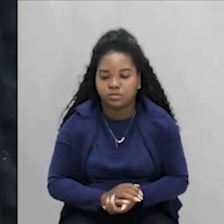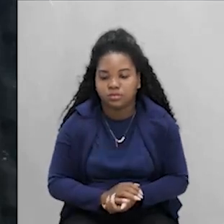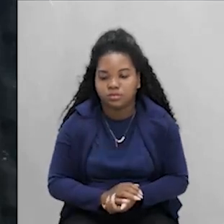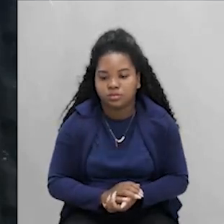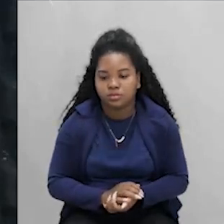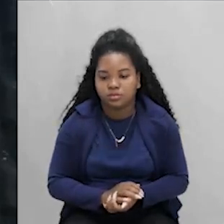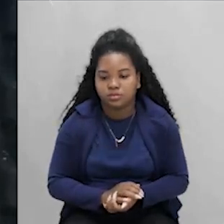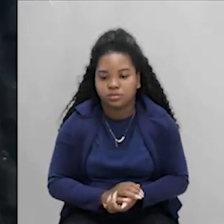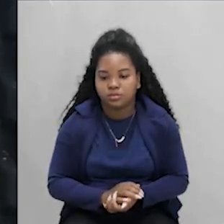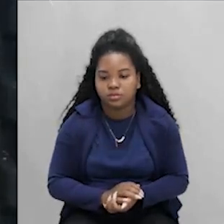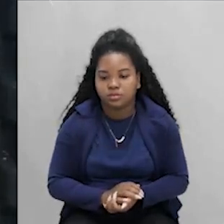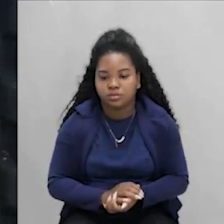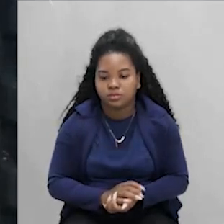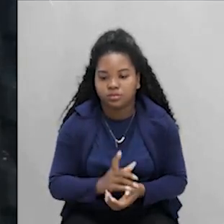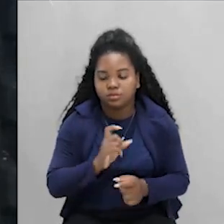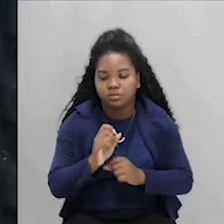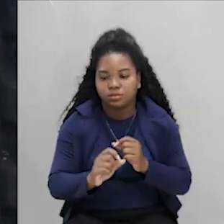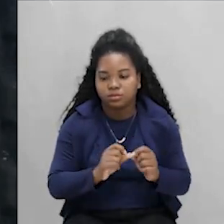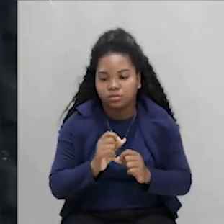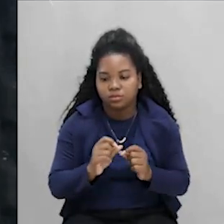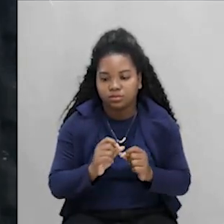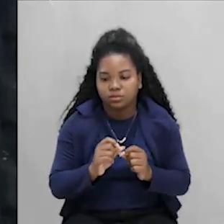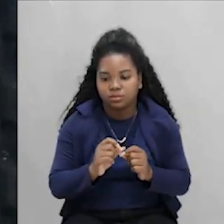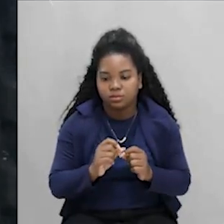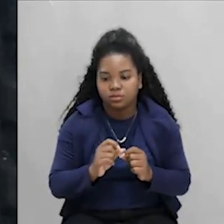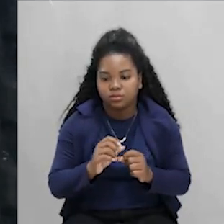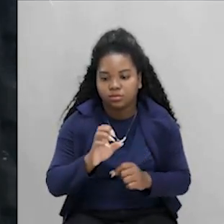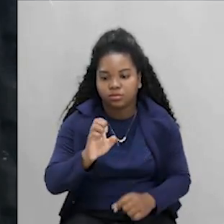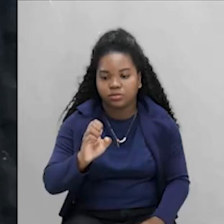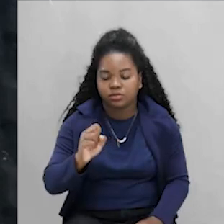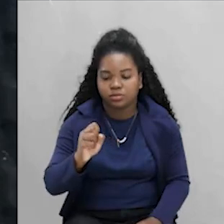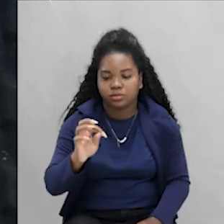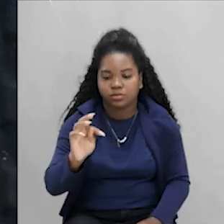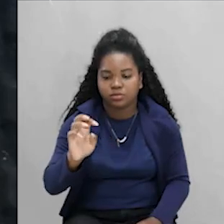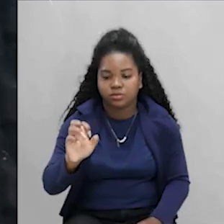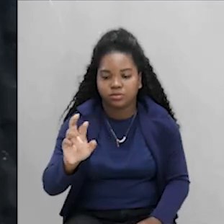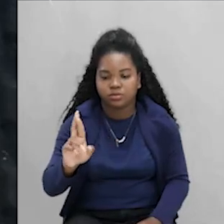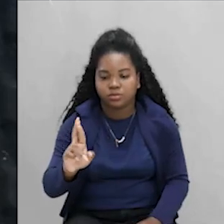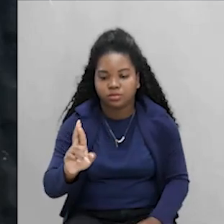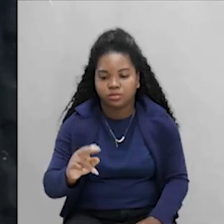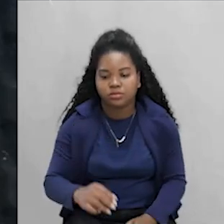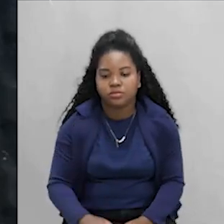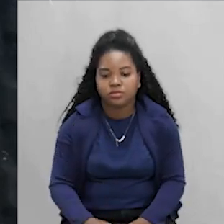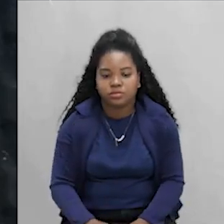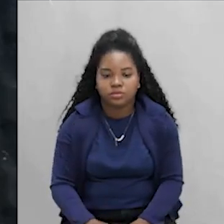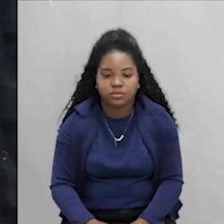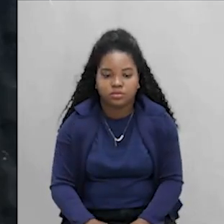com álcool eu vou ter a formação do Extra beleza turma